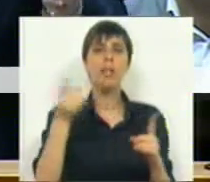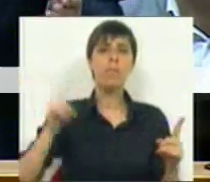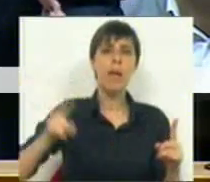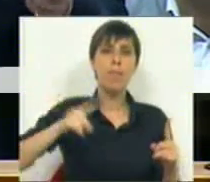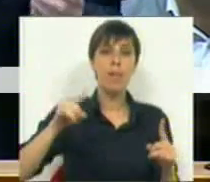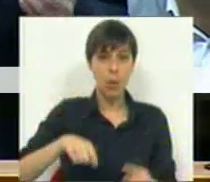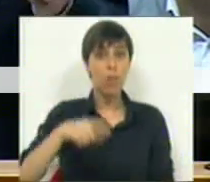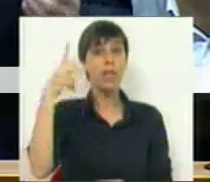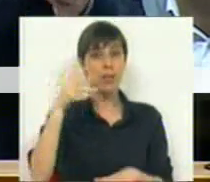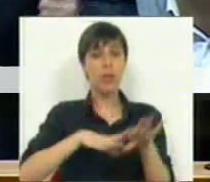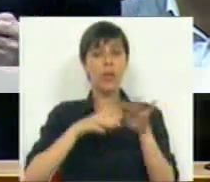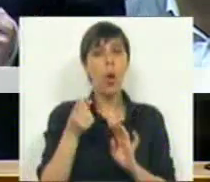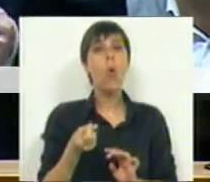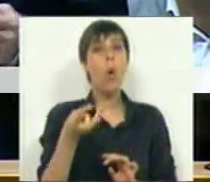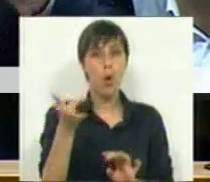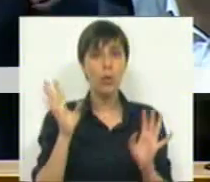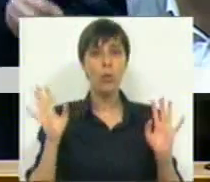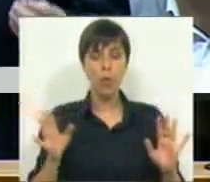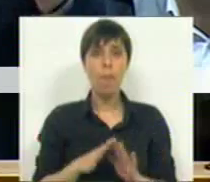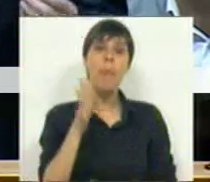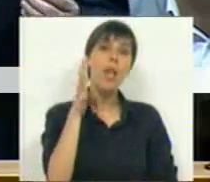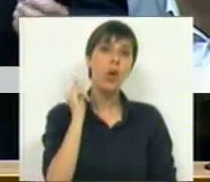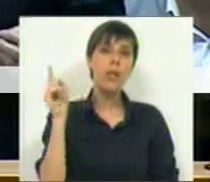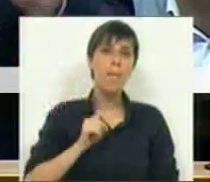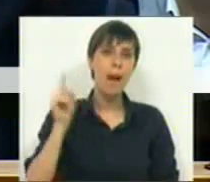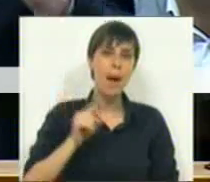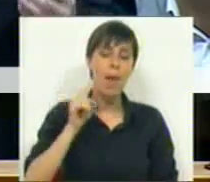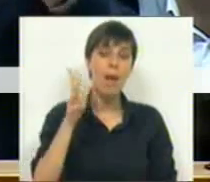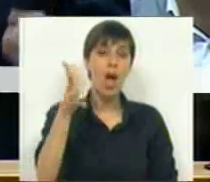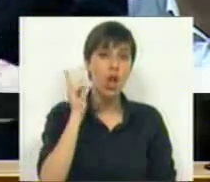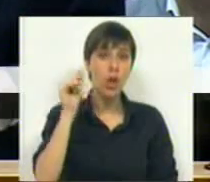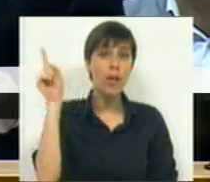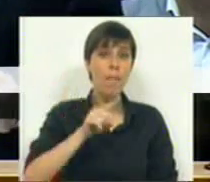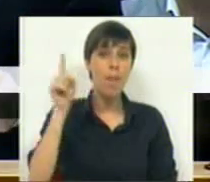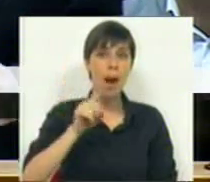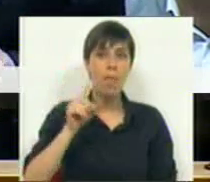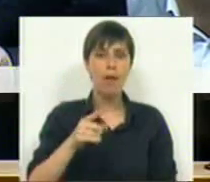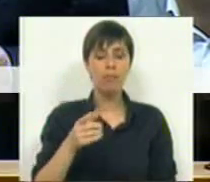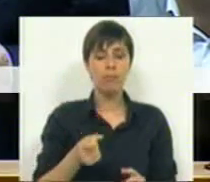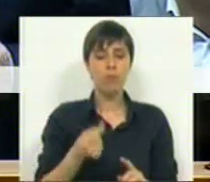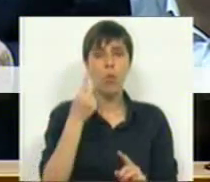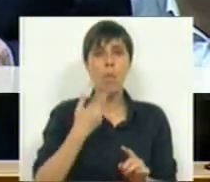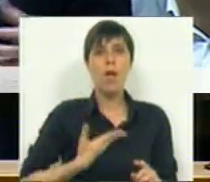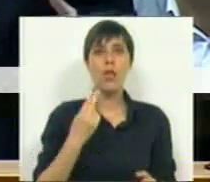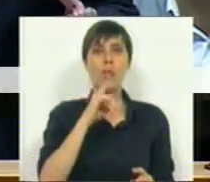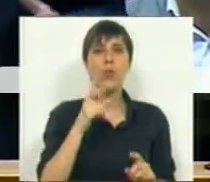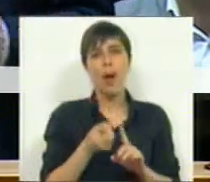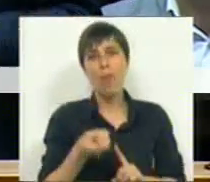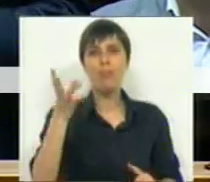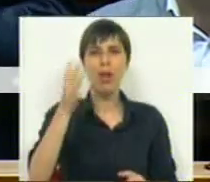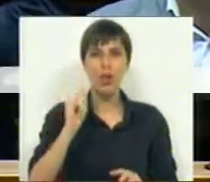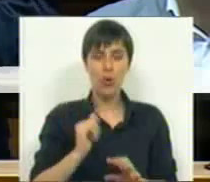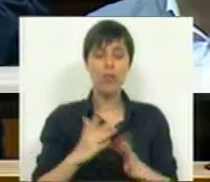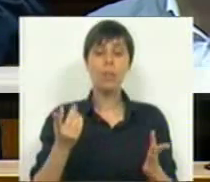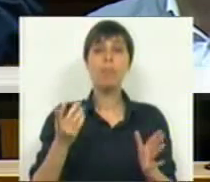Houve uma televisão que fez essa contabilidade. 12 vezes, uma dúzia. Bom,